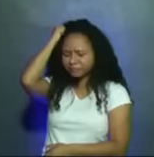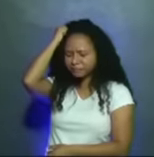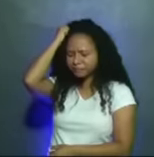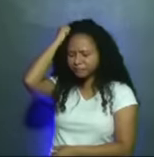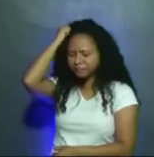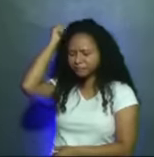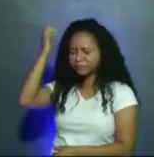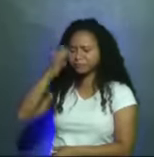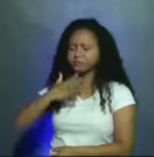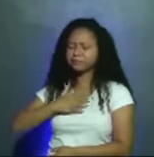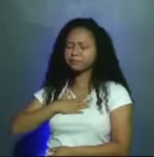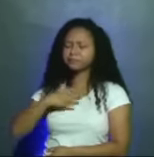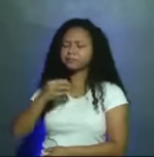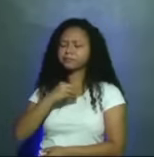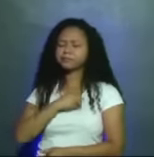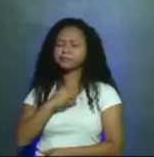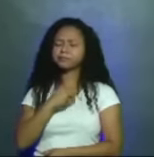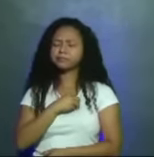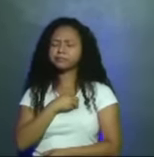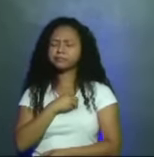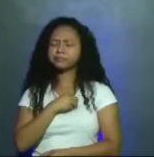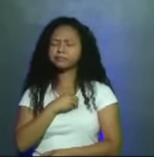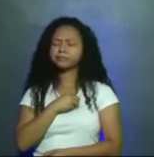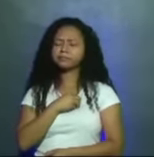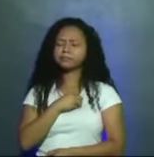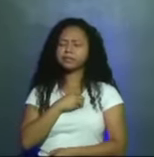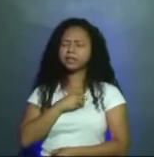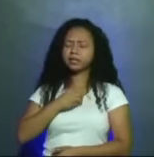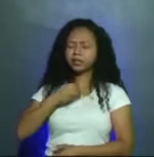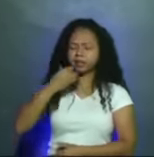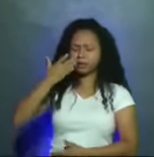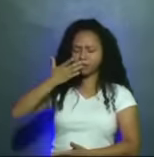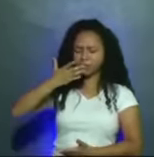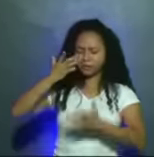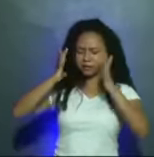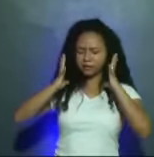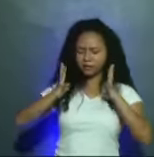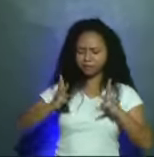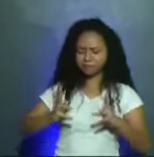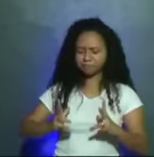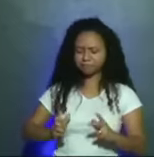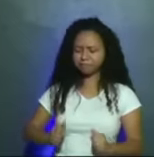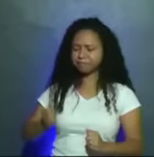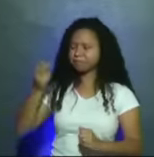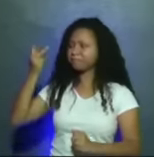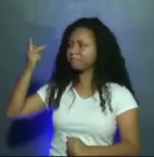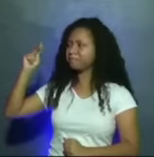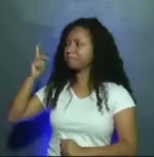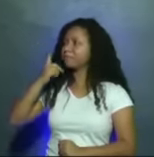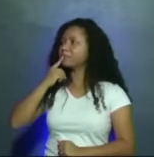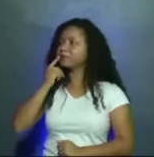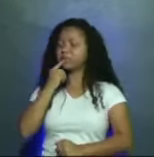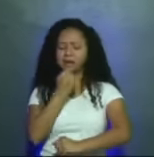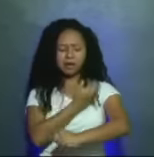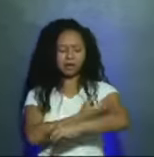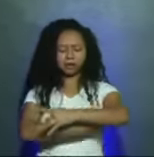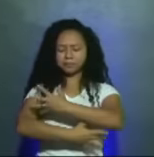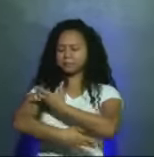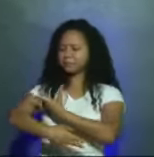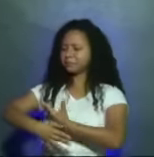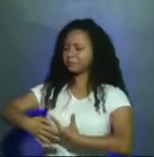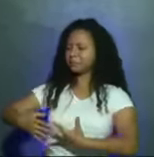dos meus pecados, lave-me com seu sangue, eu te